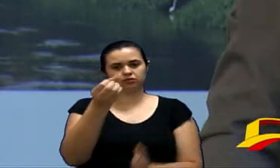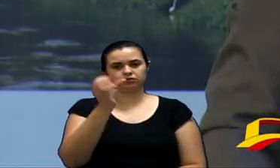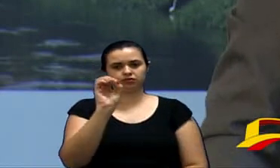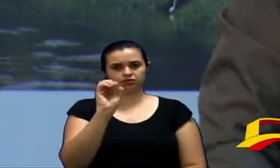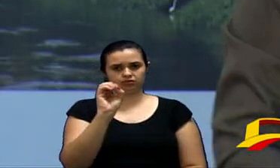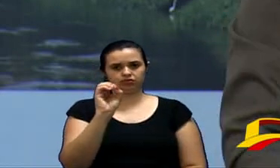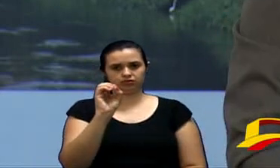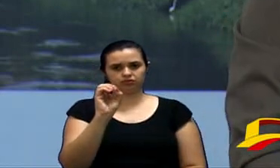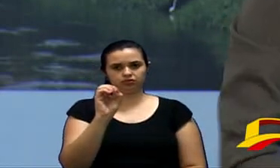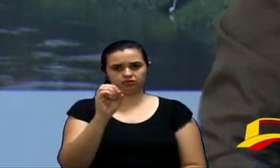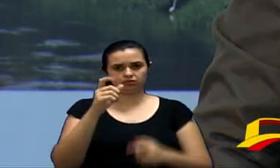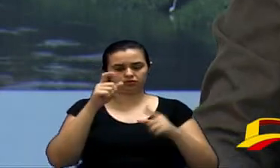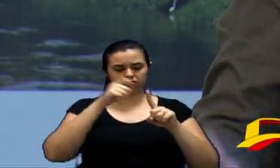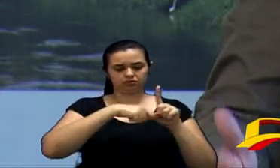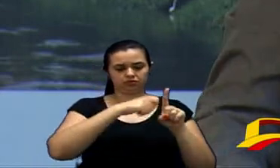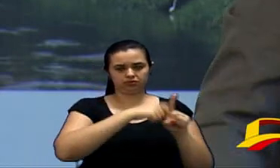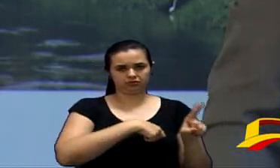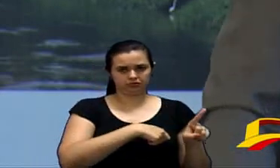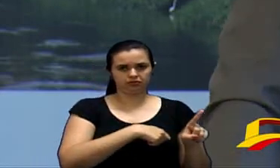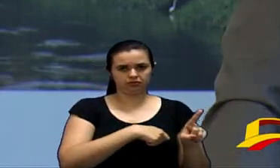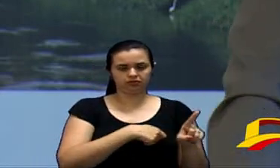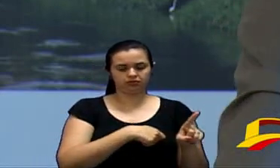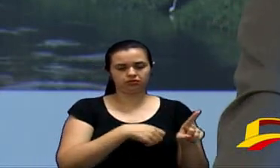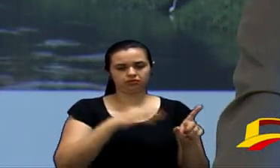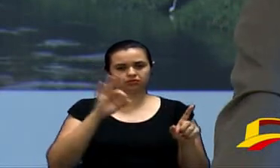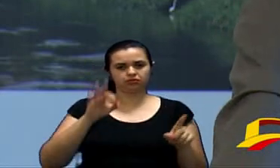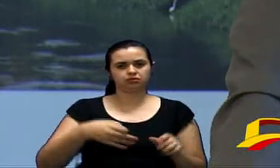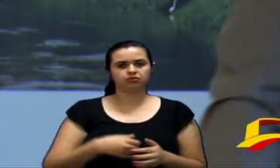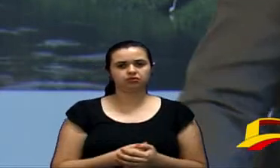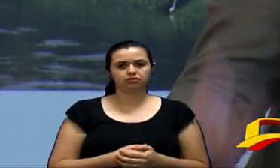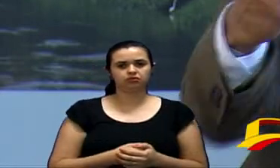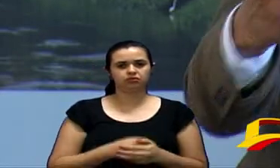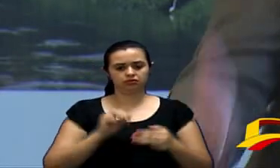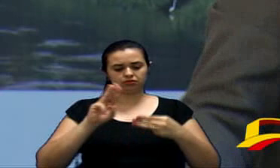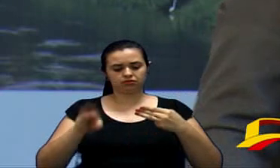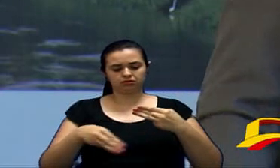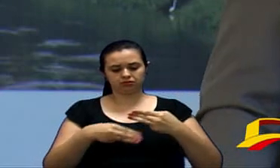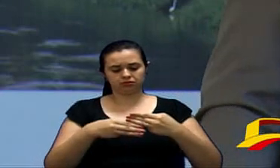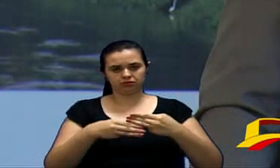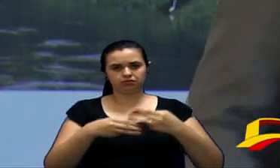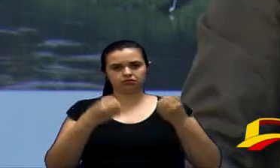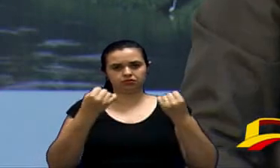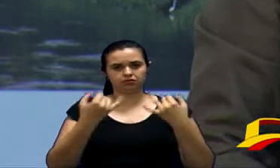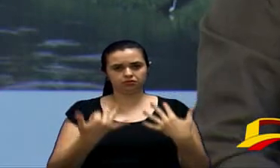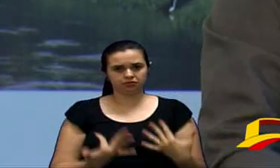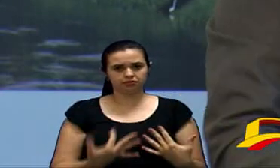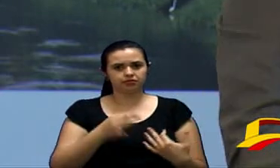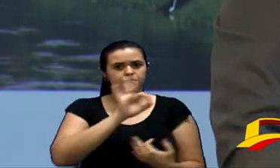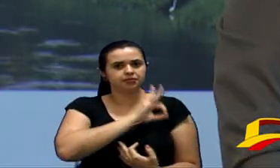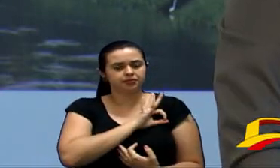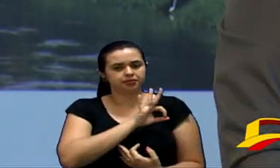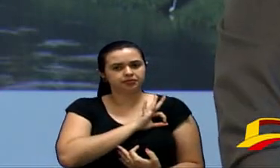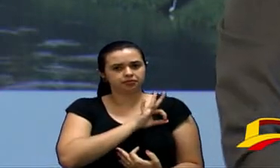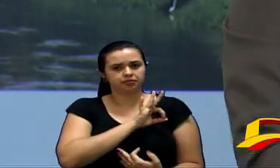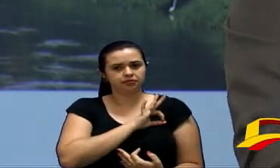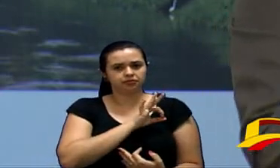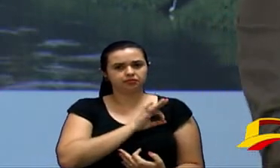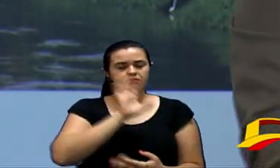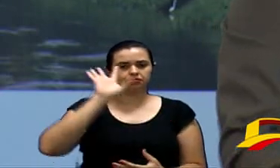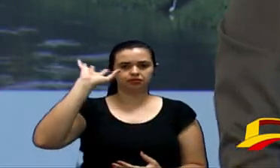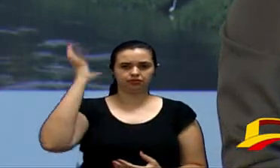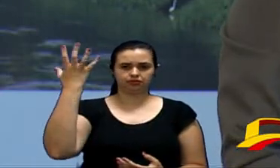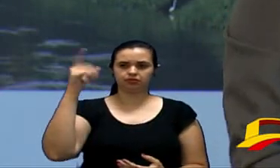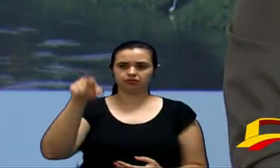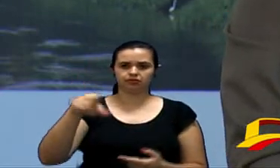semanais, mensais. Diante disso, a presente emenda se justifica, pois evita que policiais militares que eventualmente estejam desempenhando